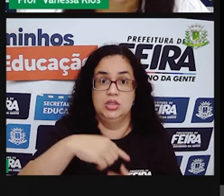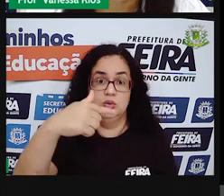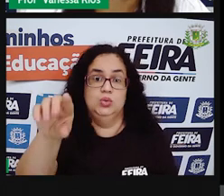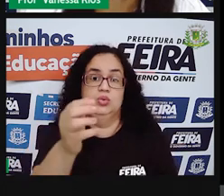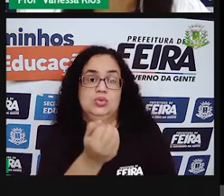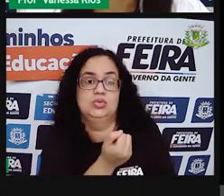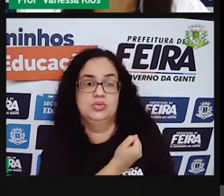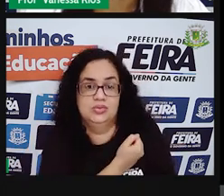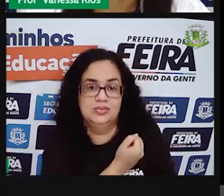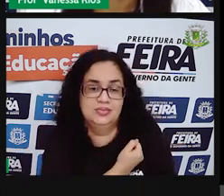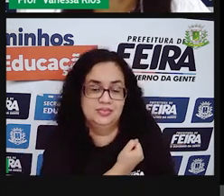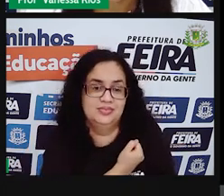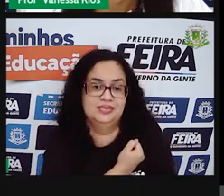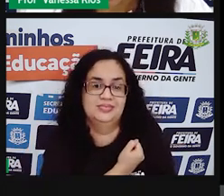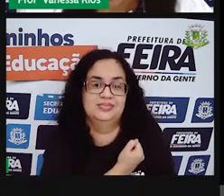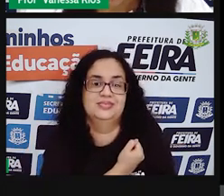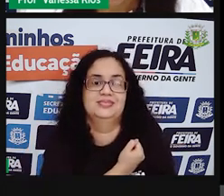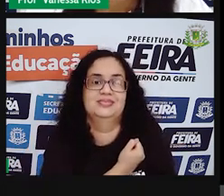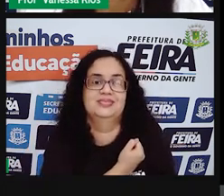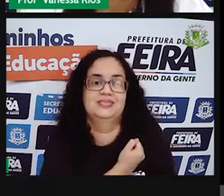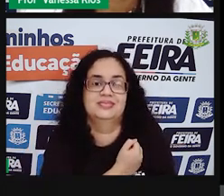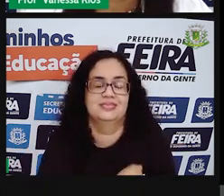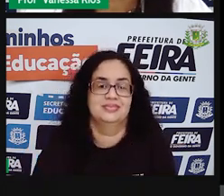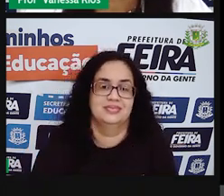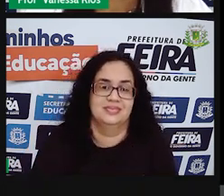outro, né? E assim, ó,